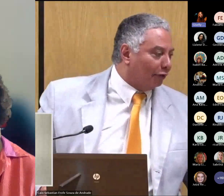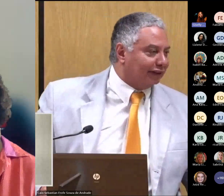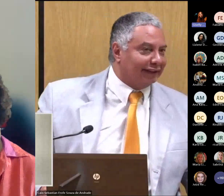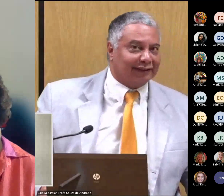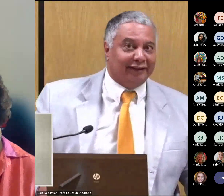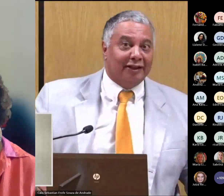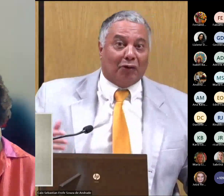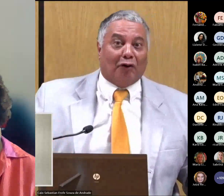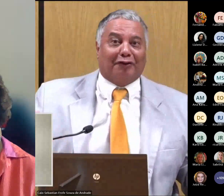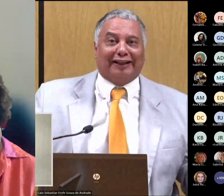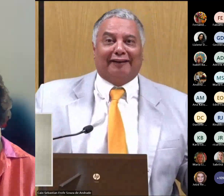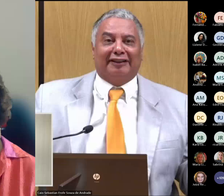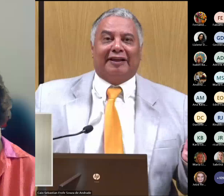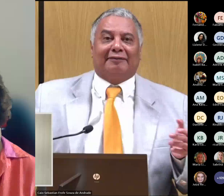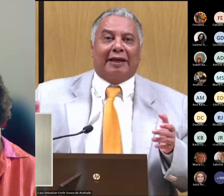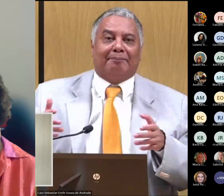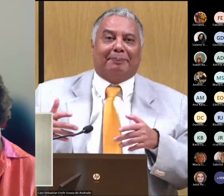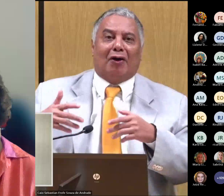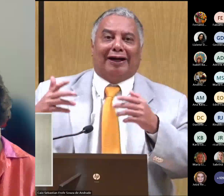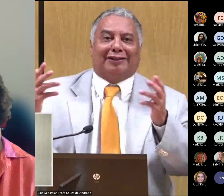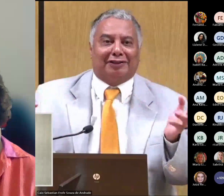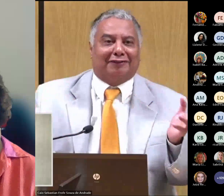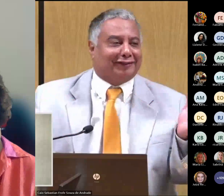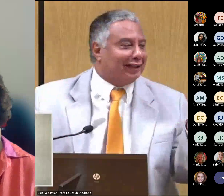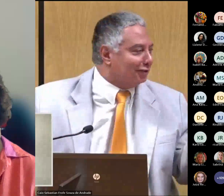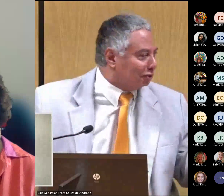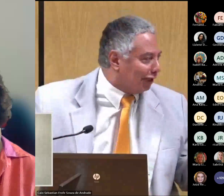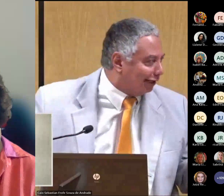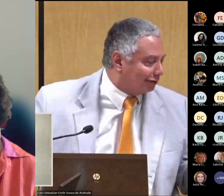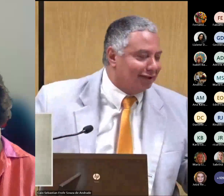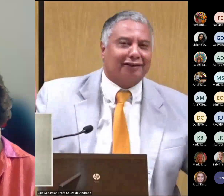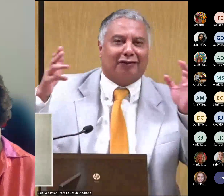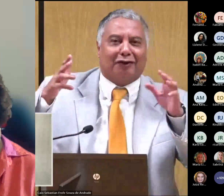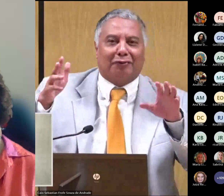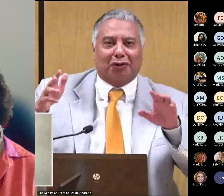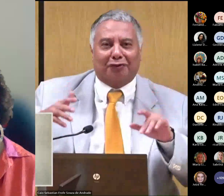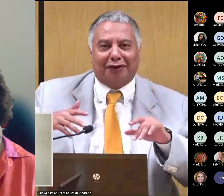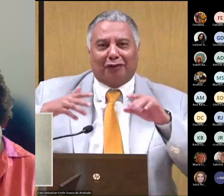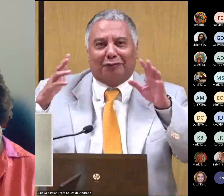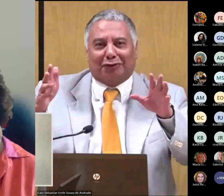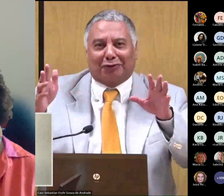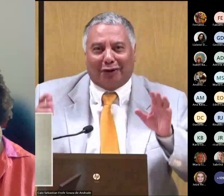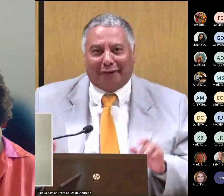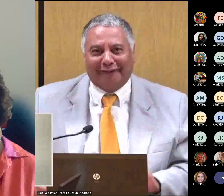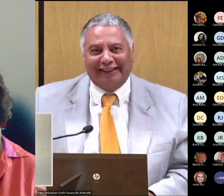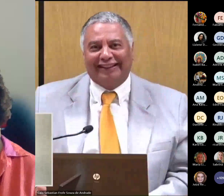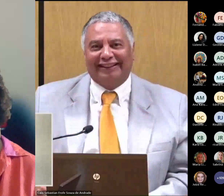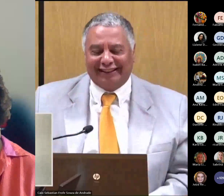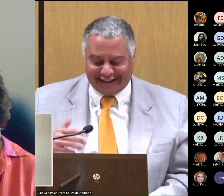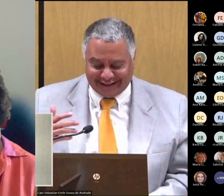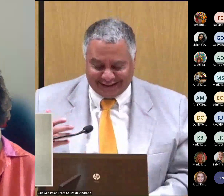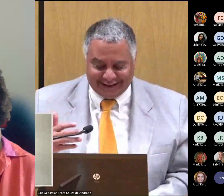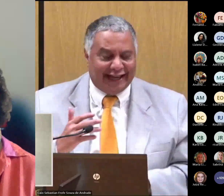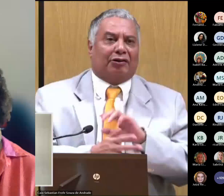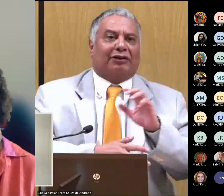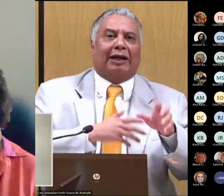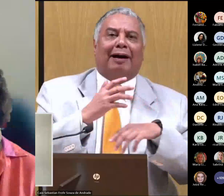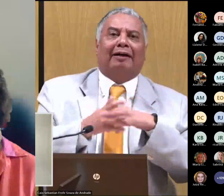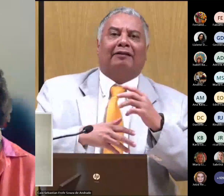Barroso assim bom o frei David tem tem prerrogativas Celestiais Então vamos ouvi-lo foi muito bom e e